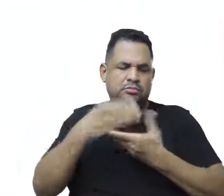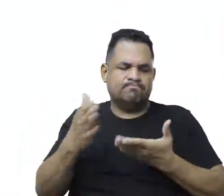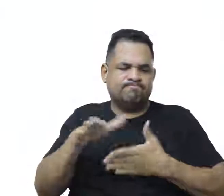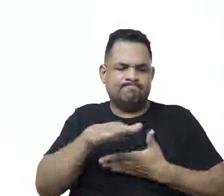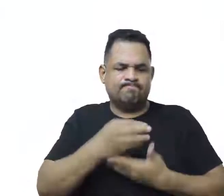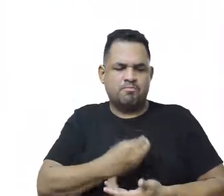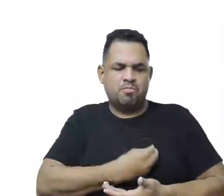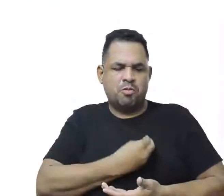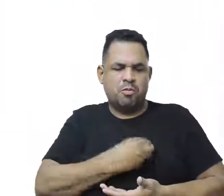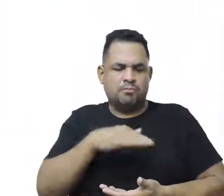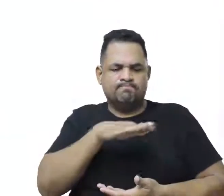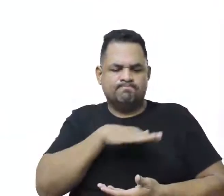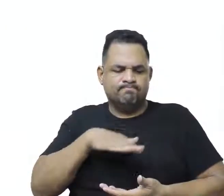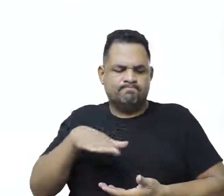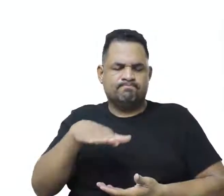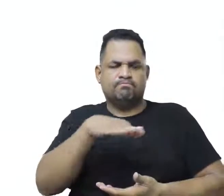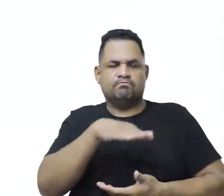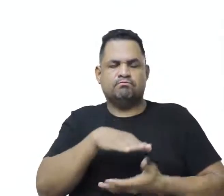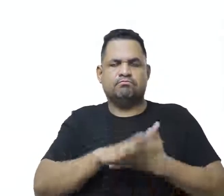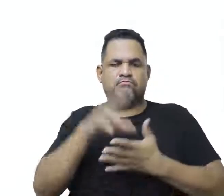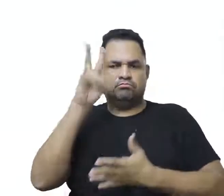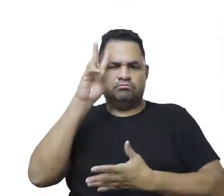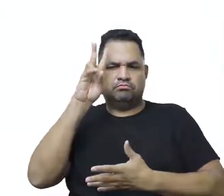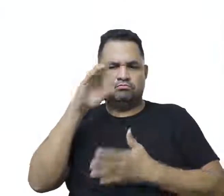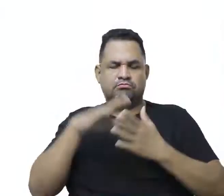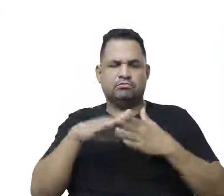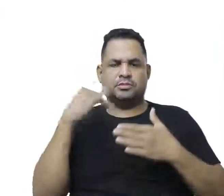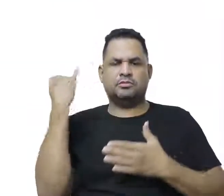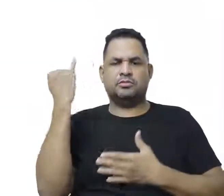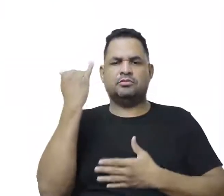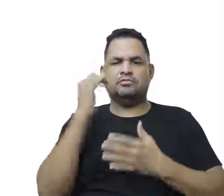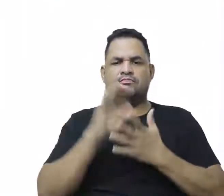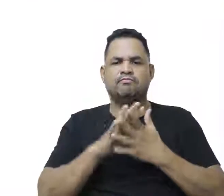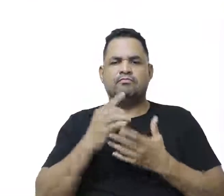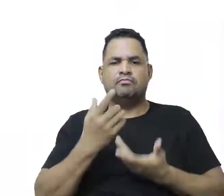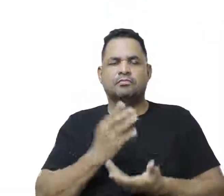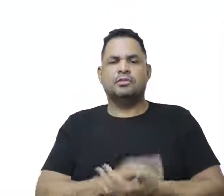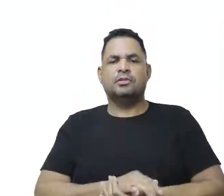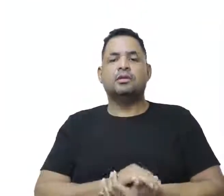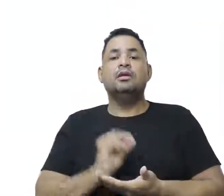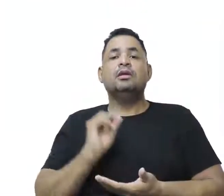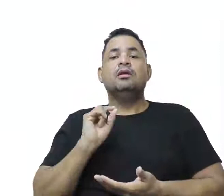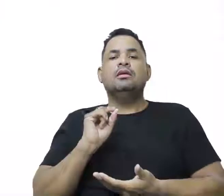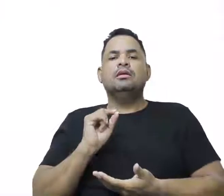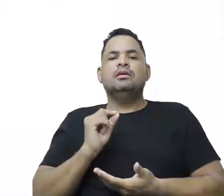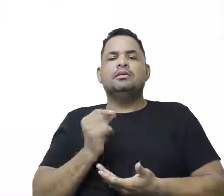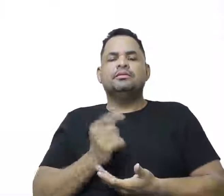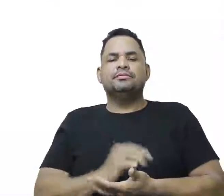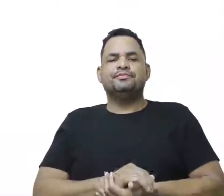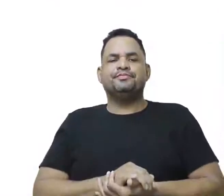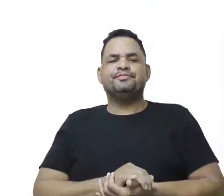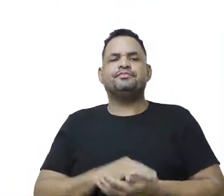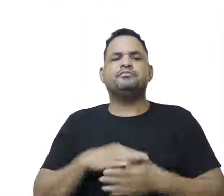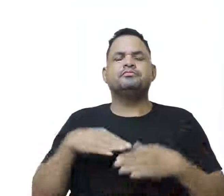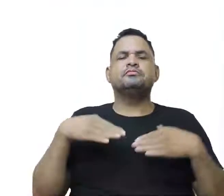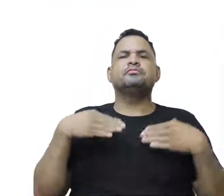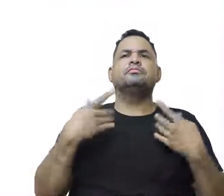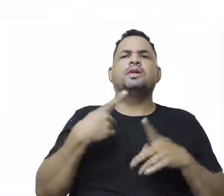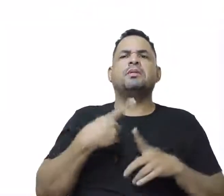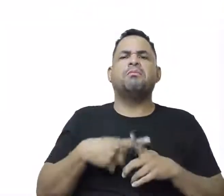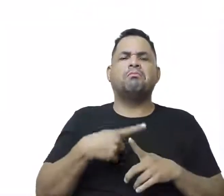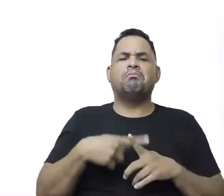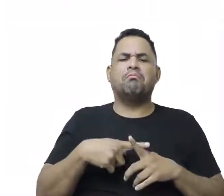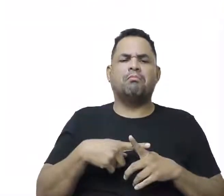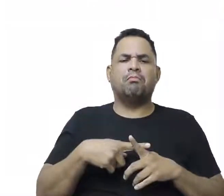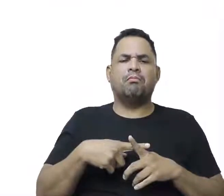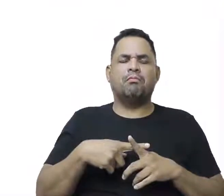e é isso que é importante a gente sempre observar o momento histórico do estudioso ali por quê que